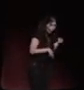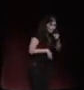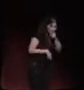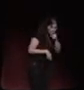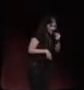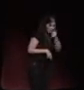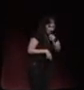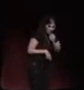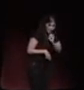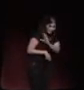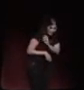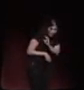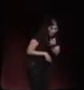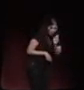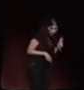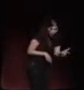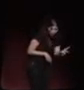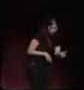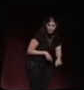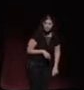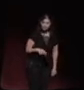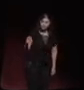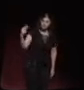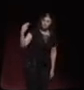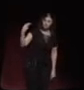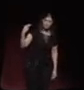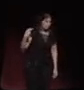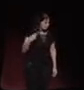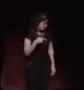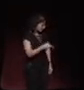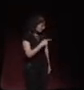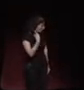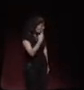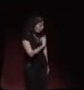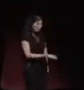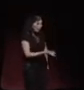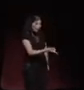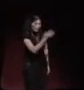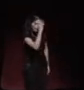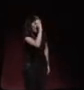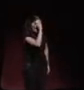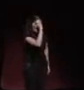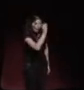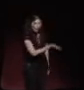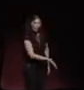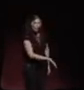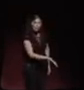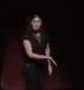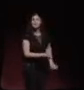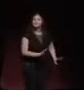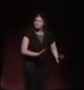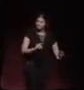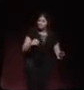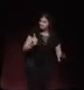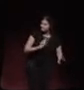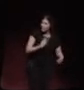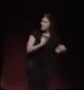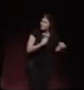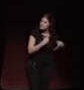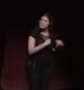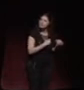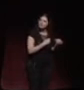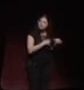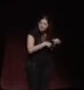nada? E isso é sistemático. Ainda em pleno século XXI, com tudo aquilo que nós pesquisamos com